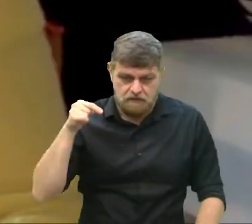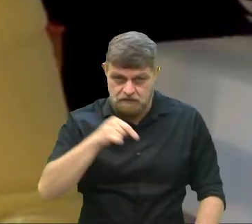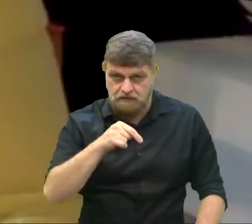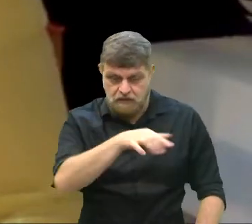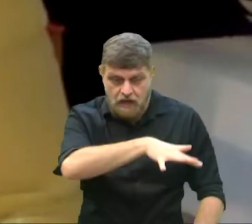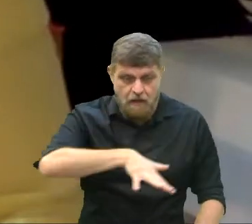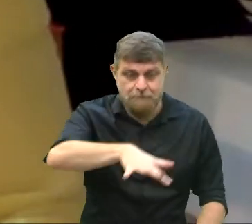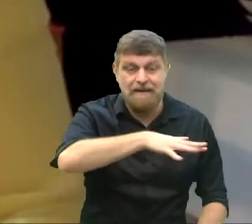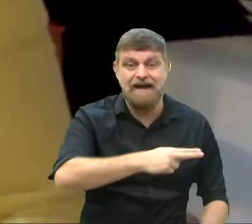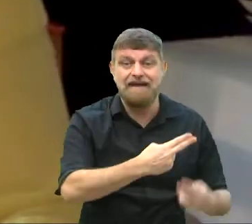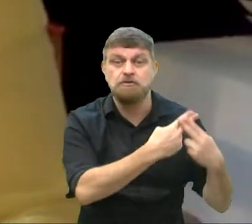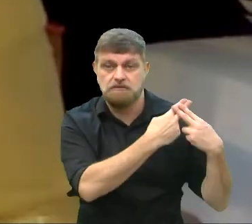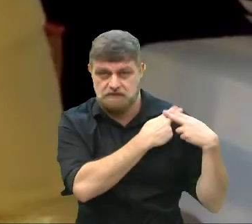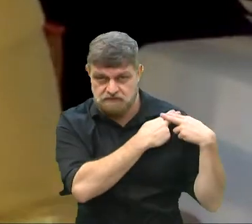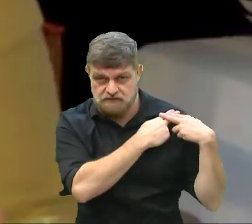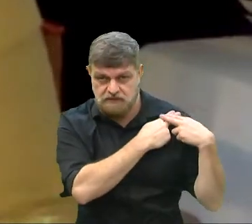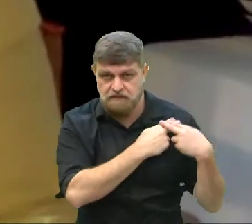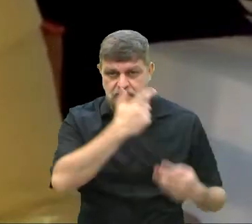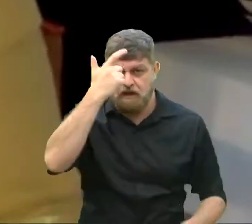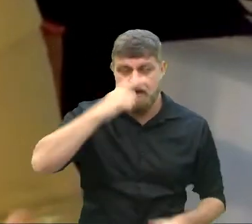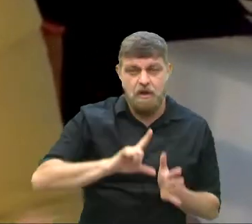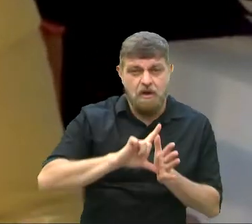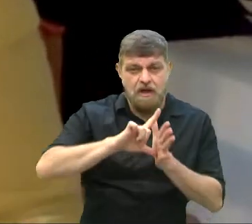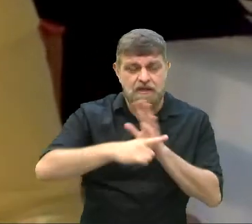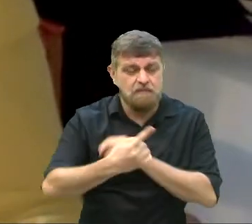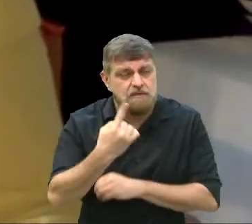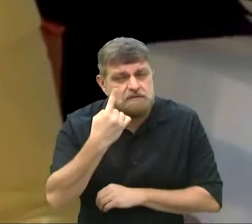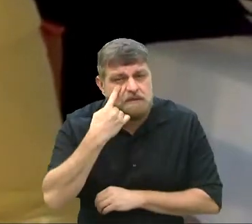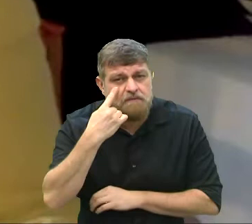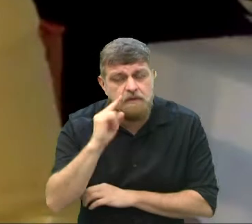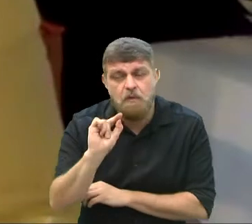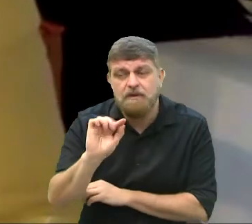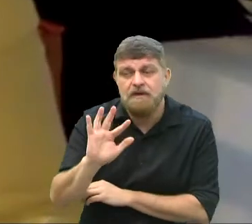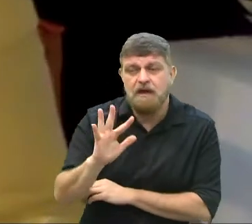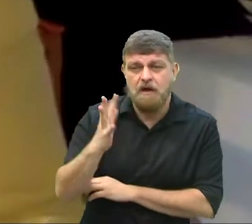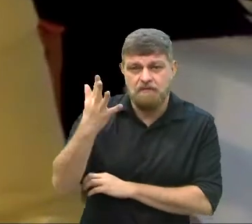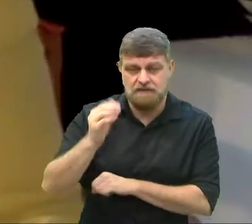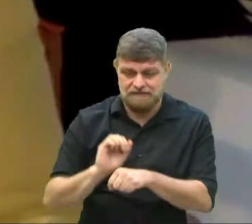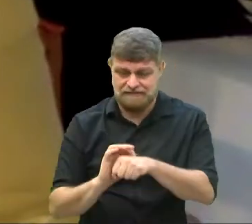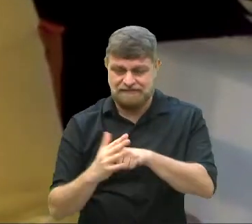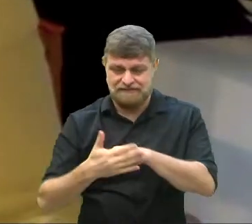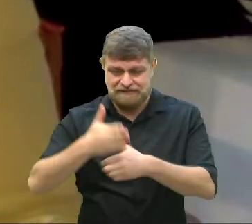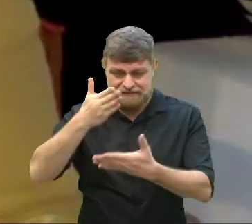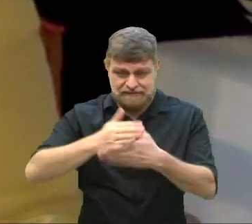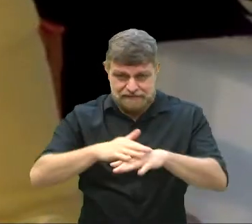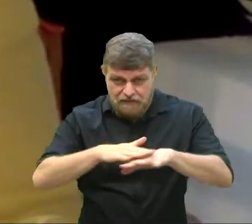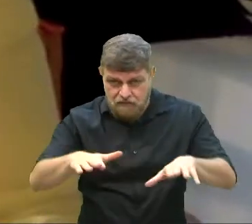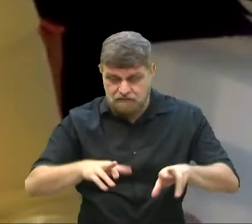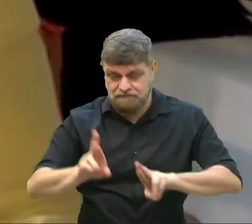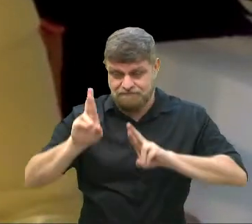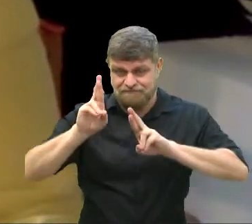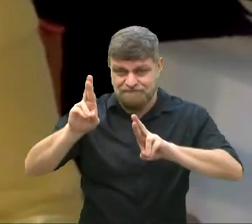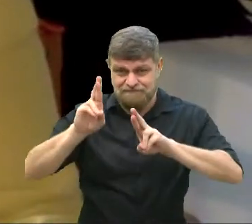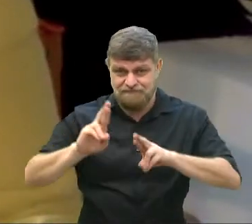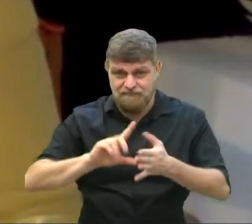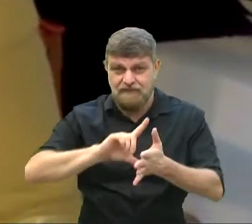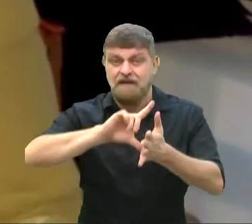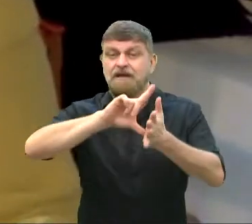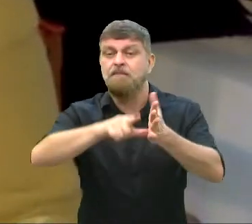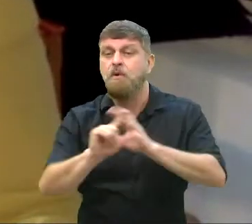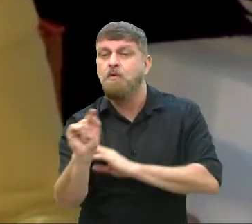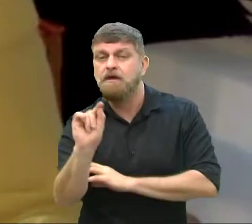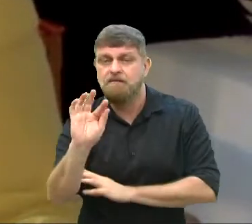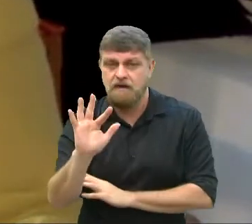Cima. E o que nós já temos visto depois no cenário de pandemia e a expectativa do pós-pandemia